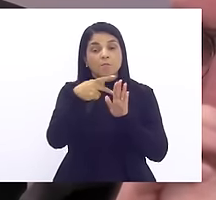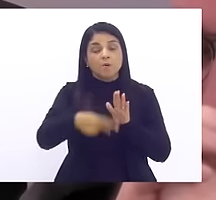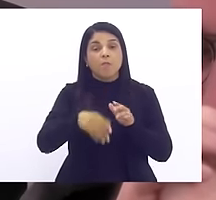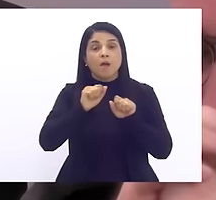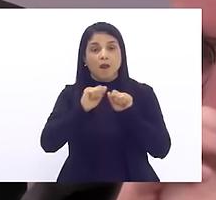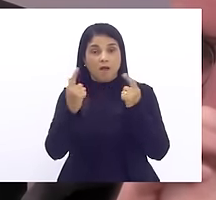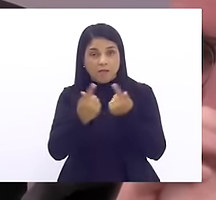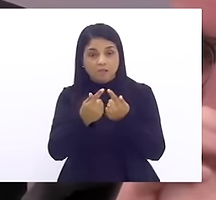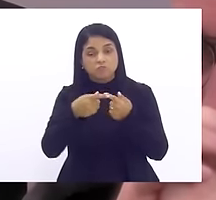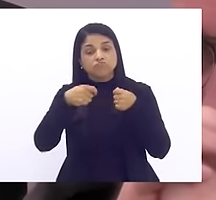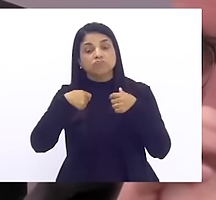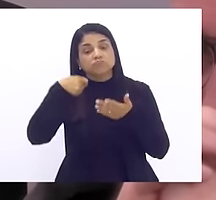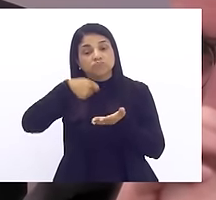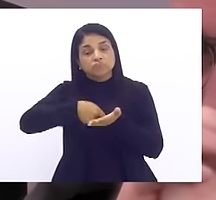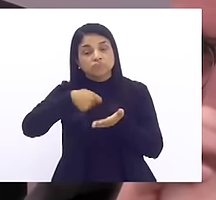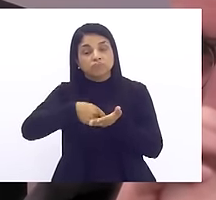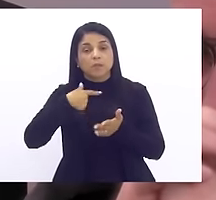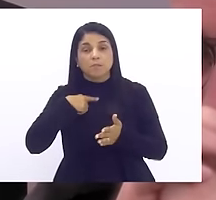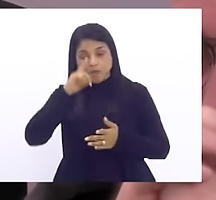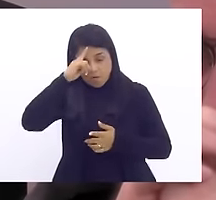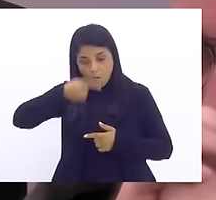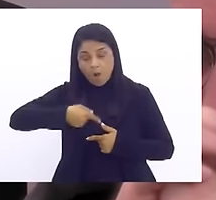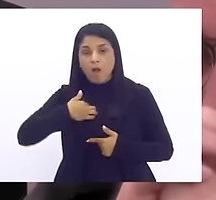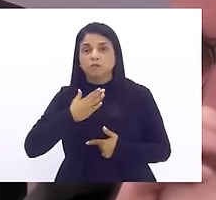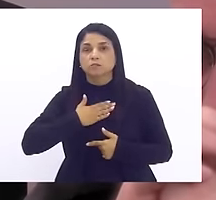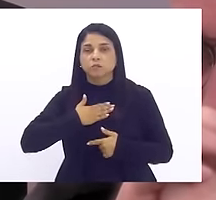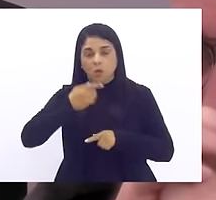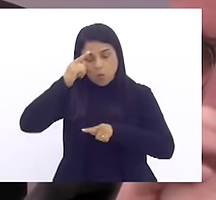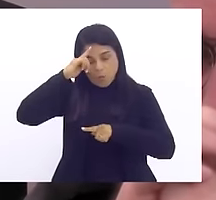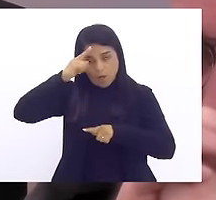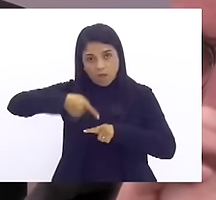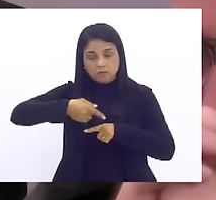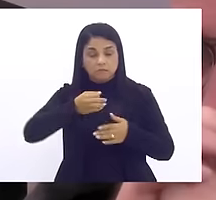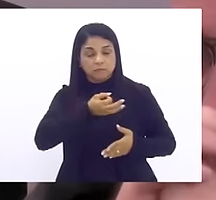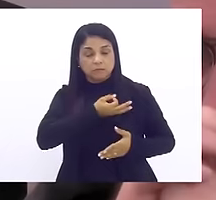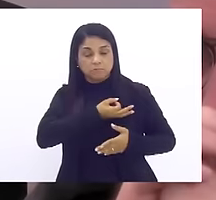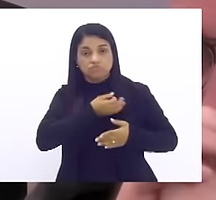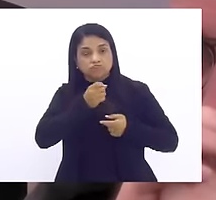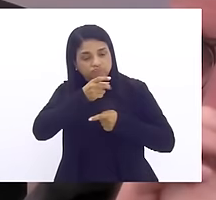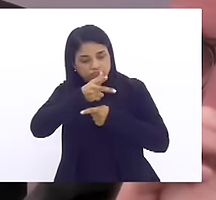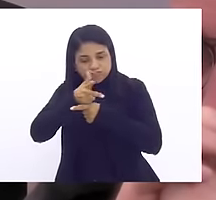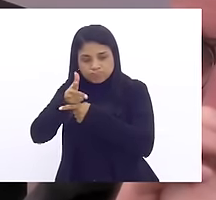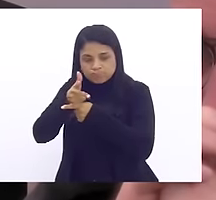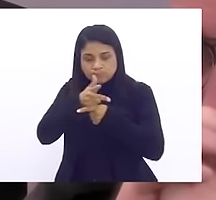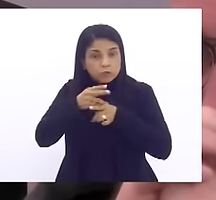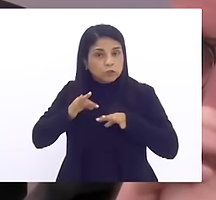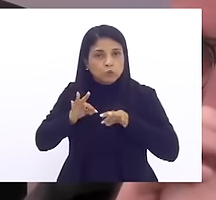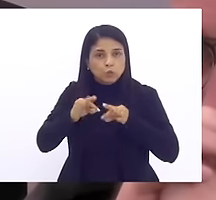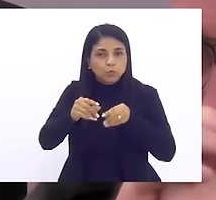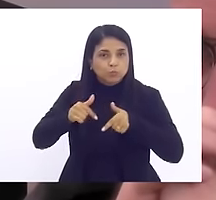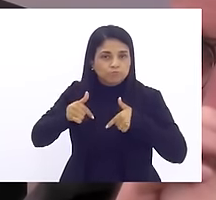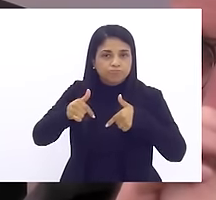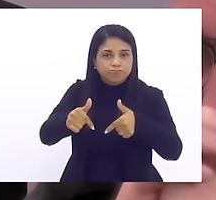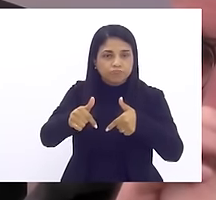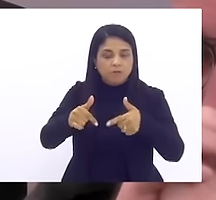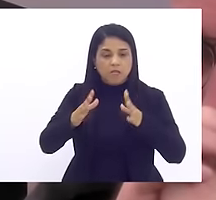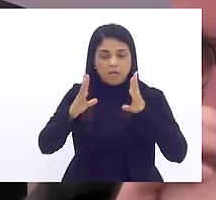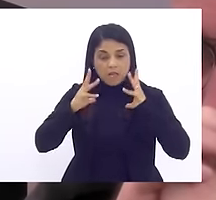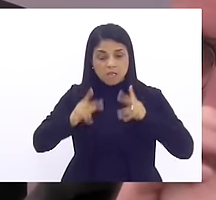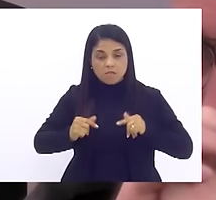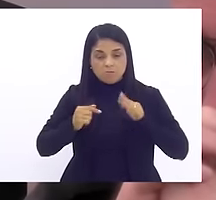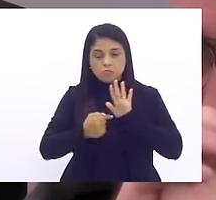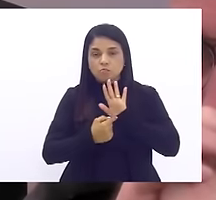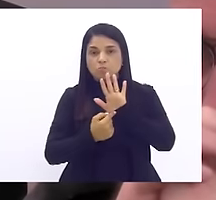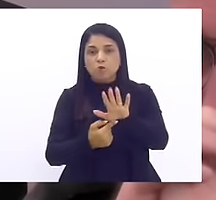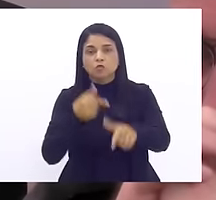o cliente Marcos a mim é determinação minha a bodycan tem que ser utilizada em todas as operações para dar lisura ao que o nosso